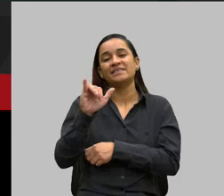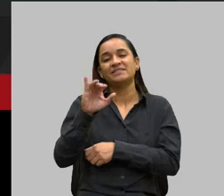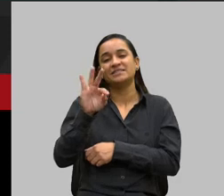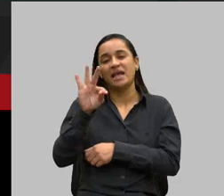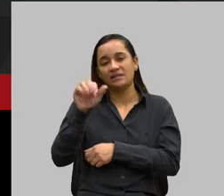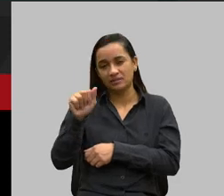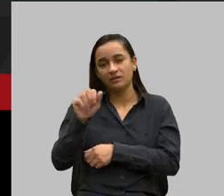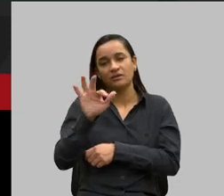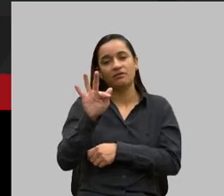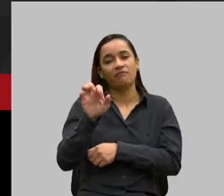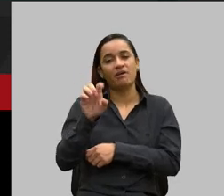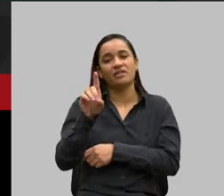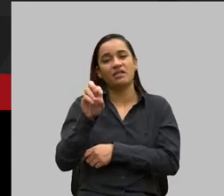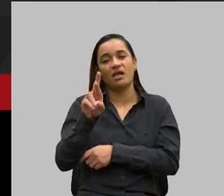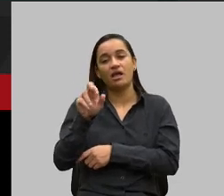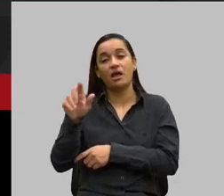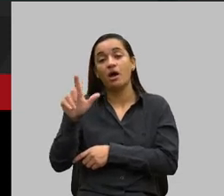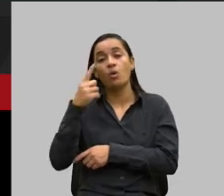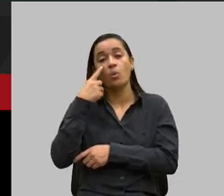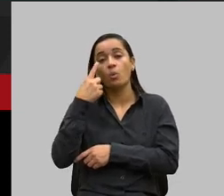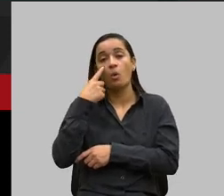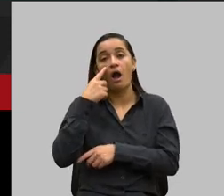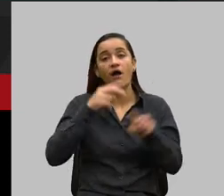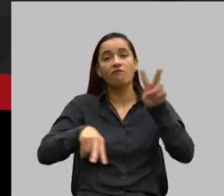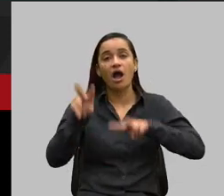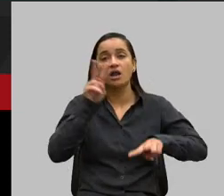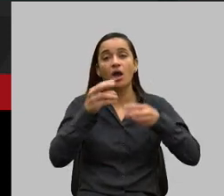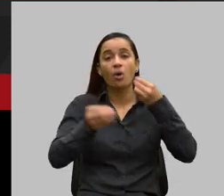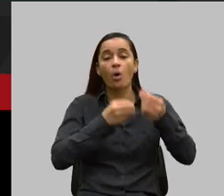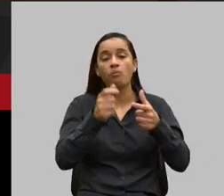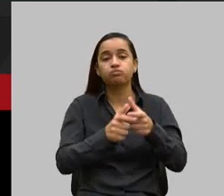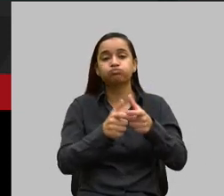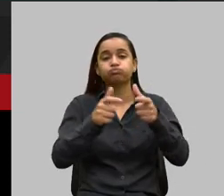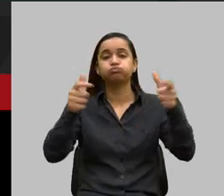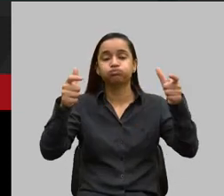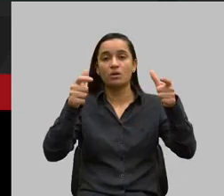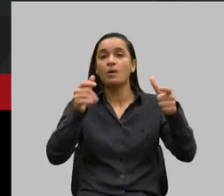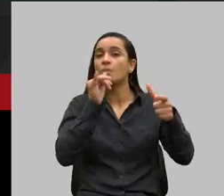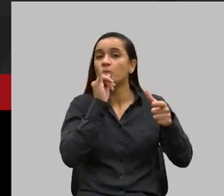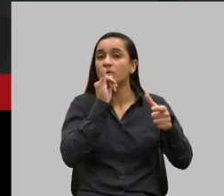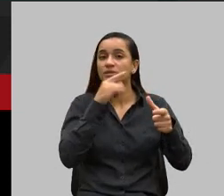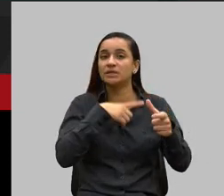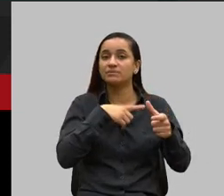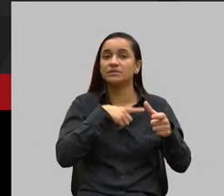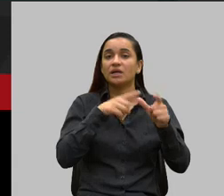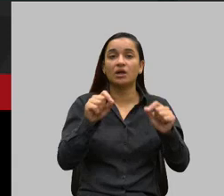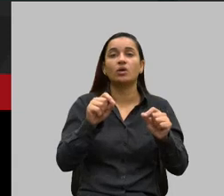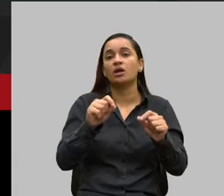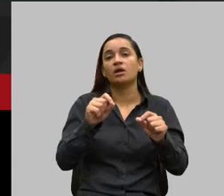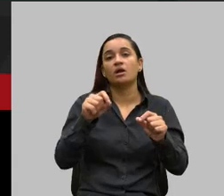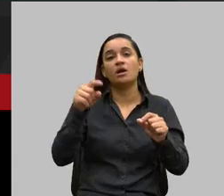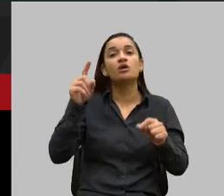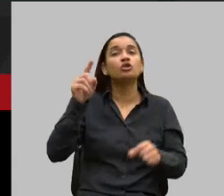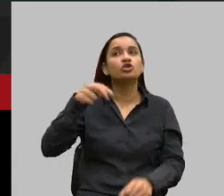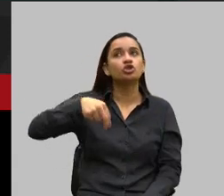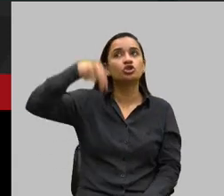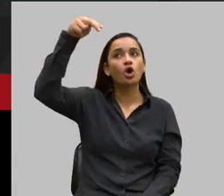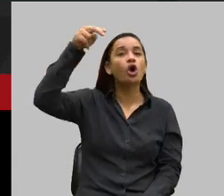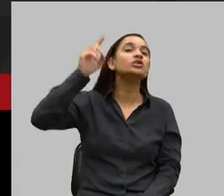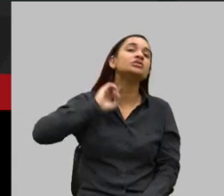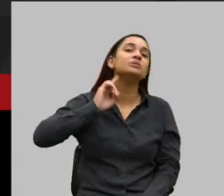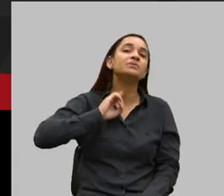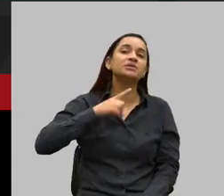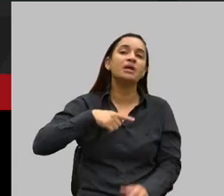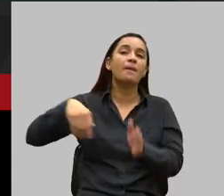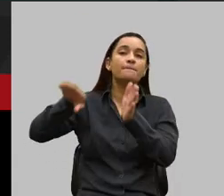eh portos secos por exemplo não temos ainda Porto um Porto Seco no Norte de Minas passou da hora de ter um Porto